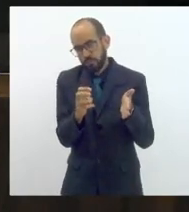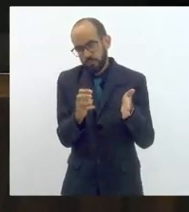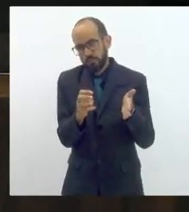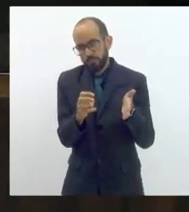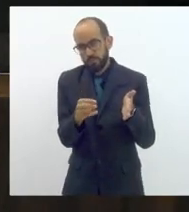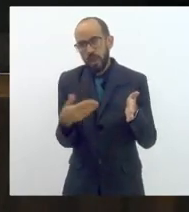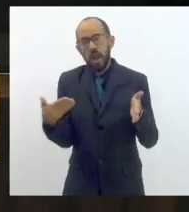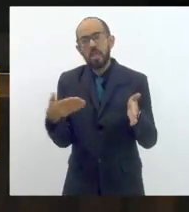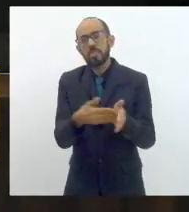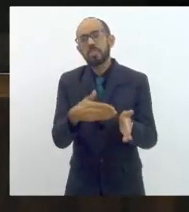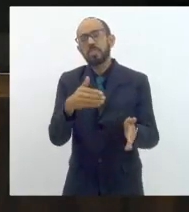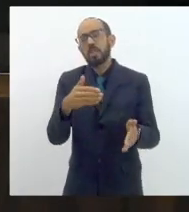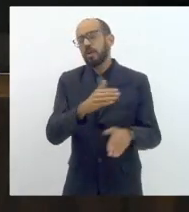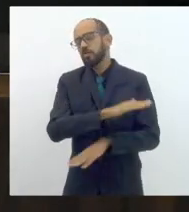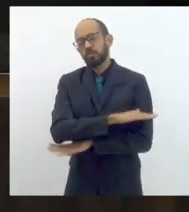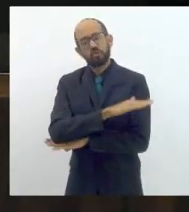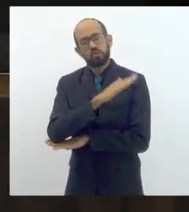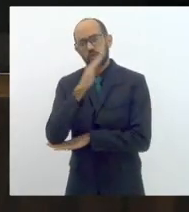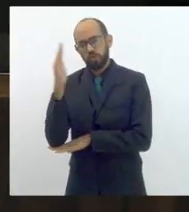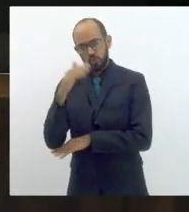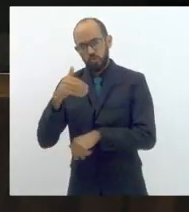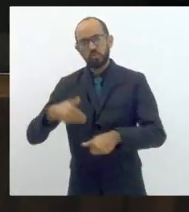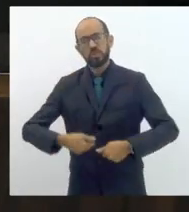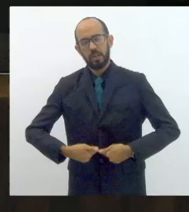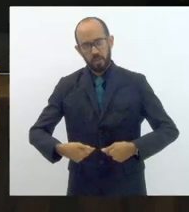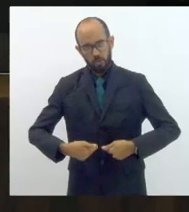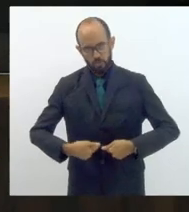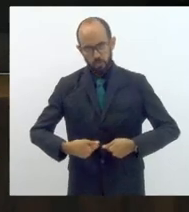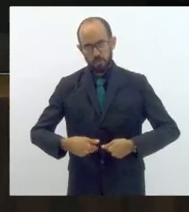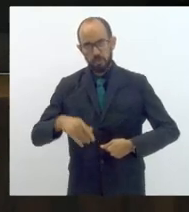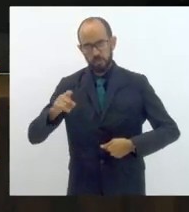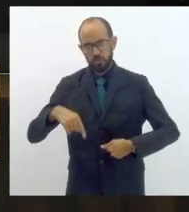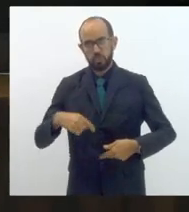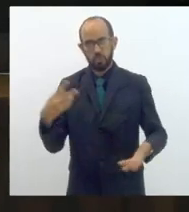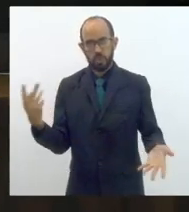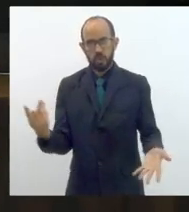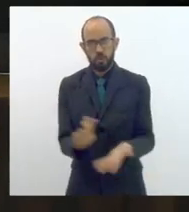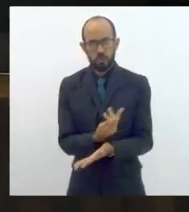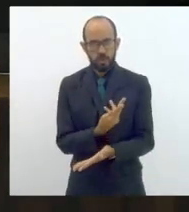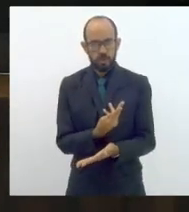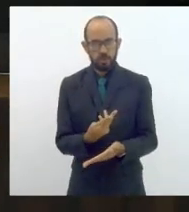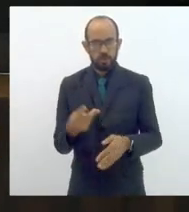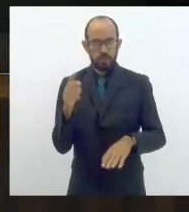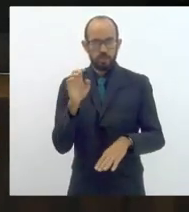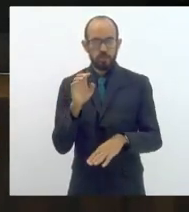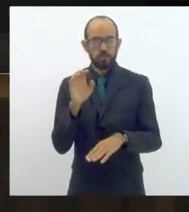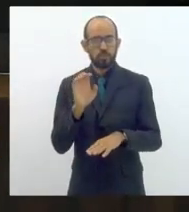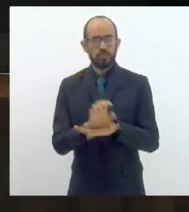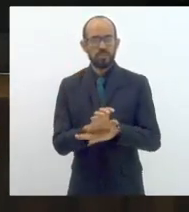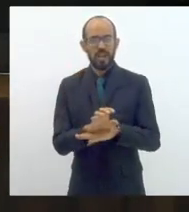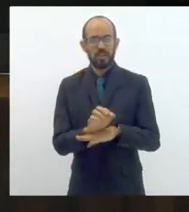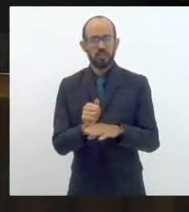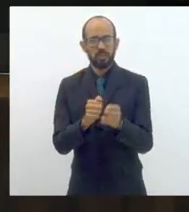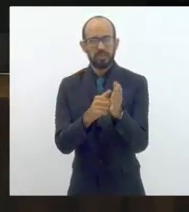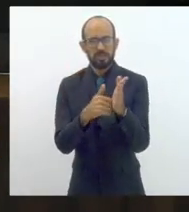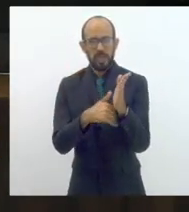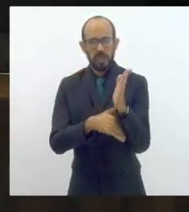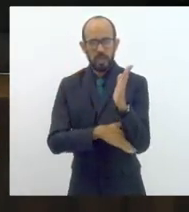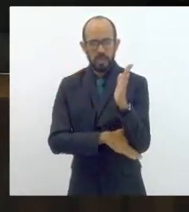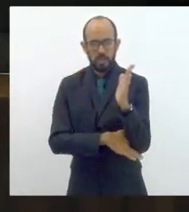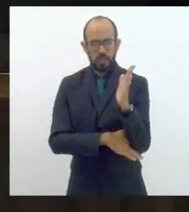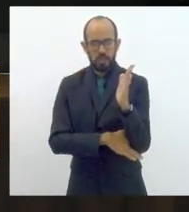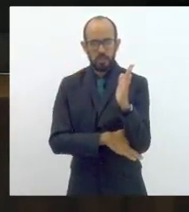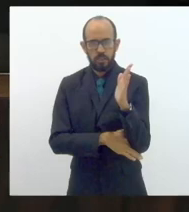essa hora com fome. Essa é a realidade de um Estado que sangra, que não tem, muitas